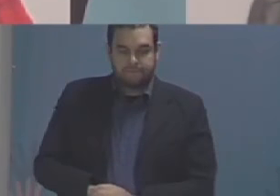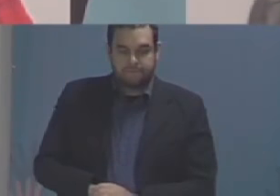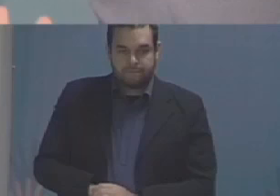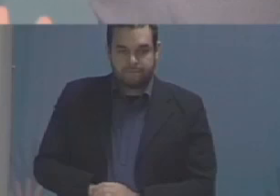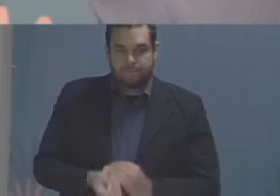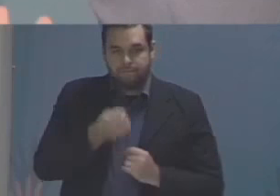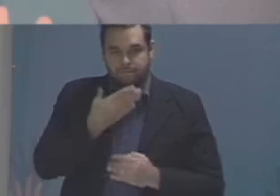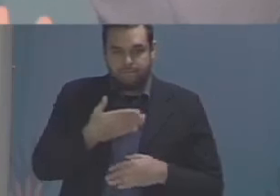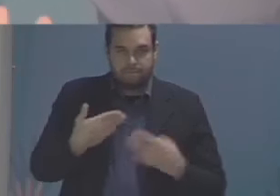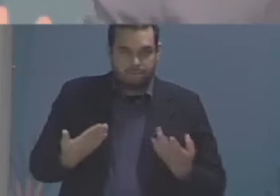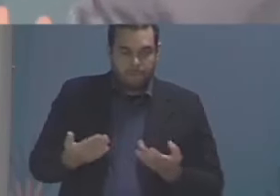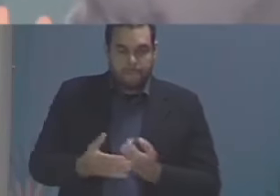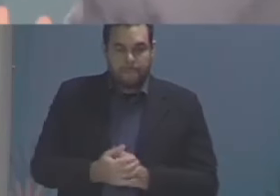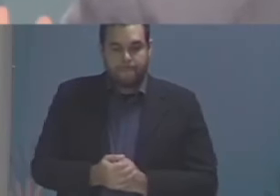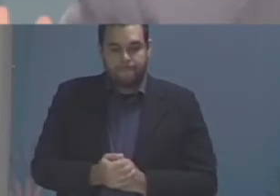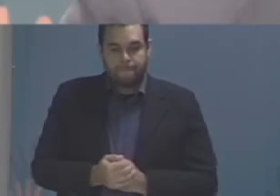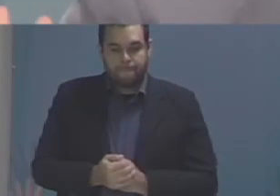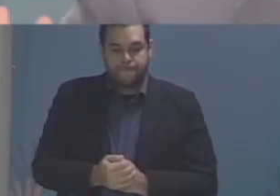Bom, Luiz,